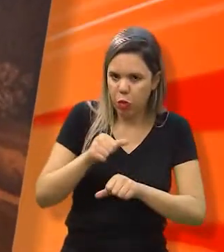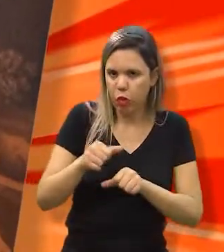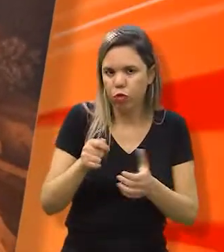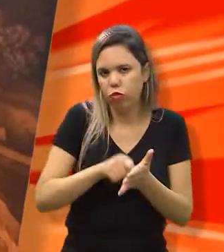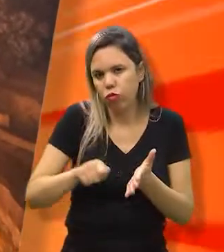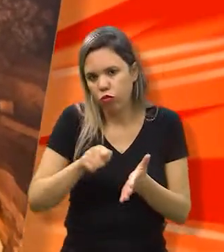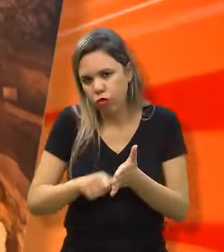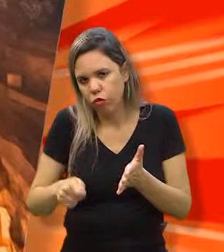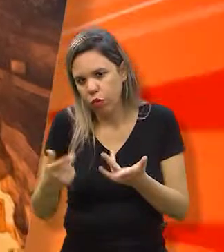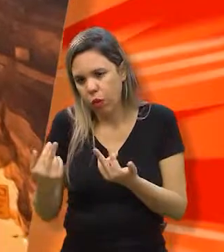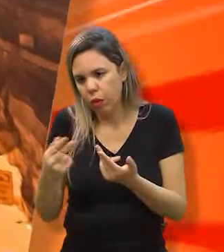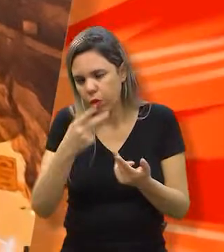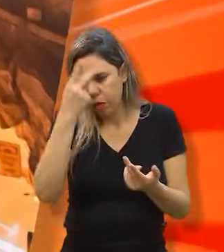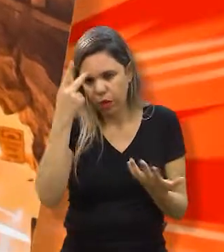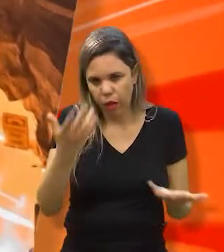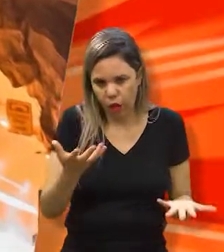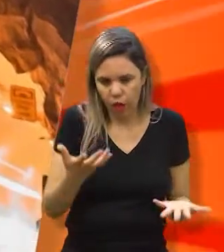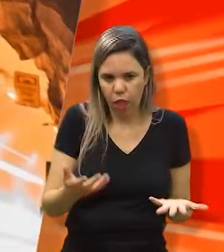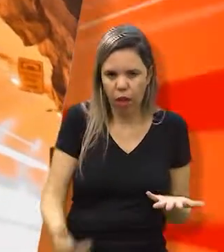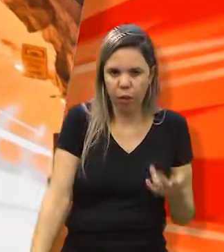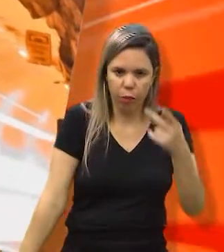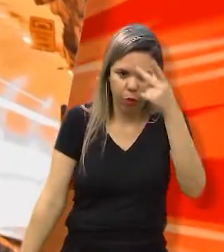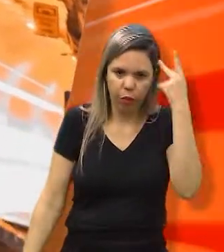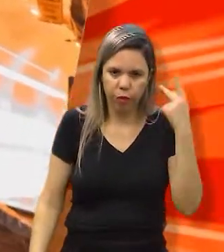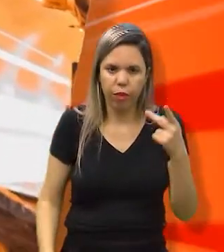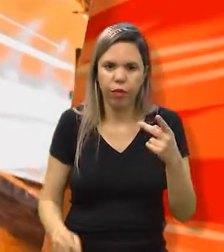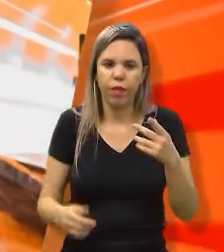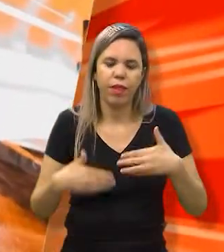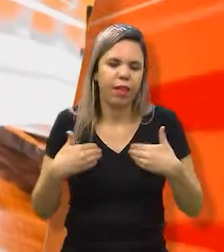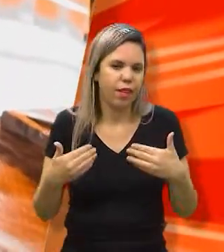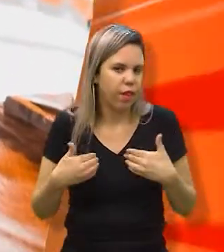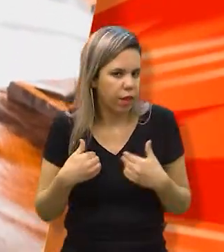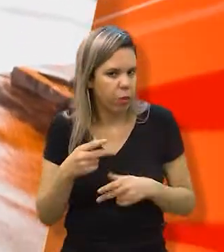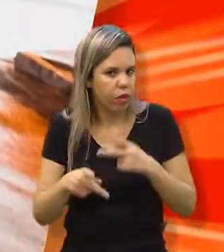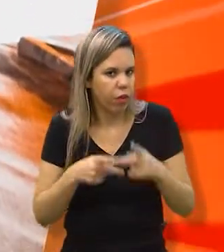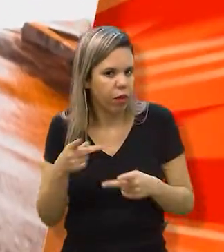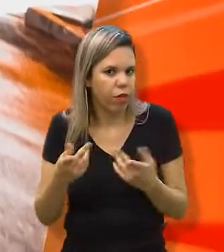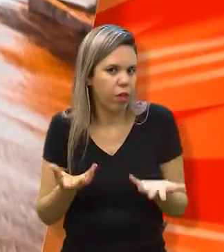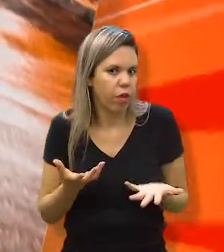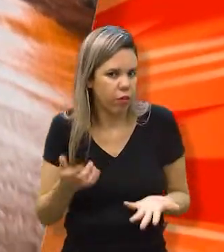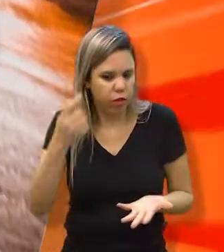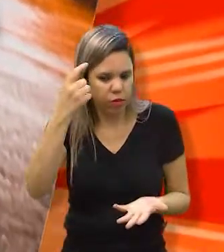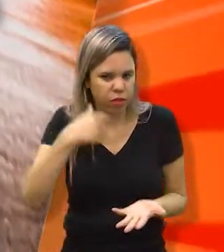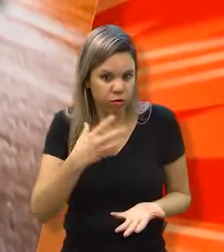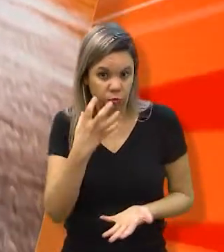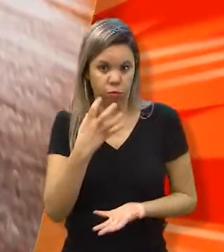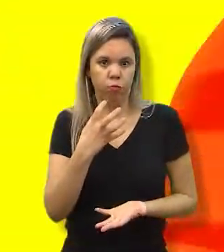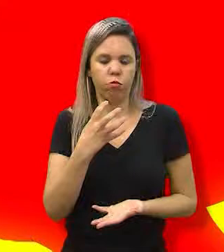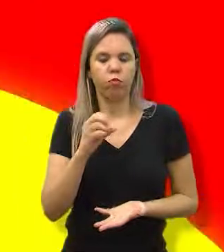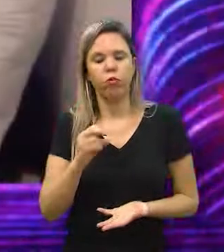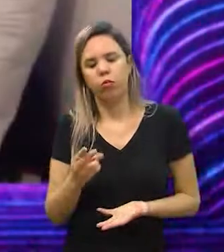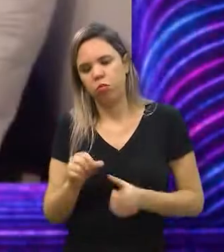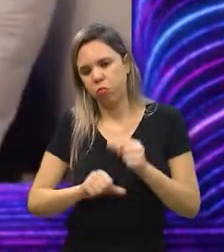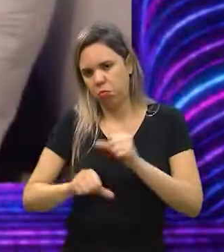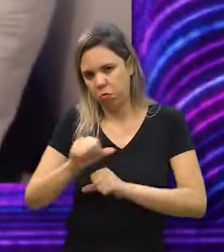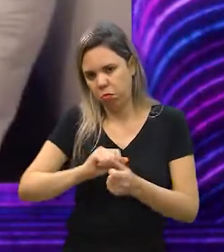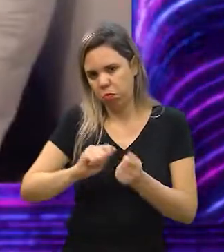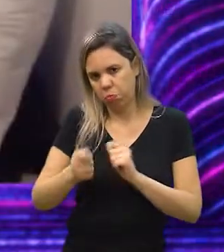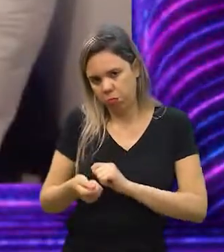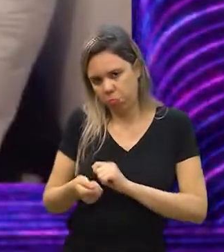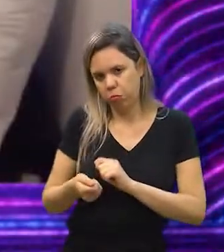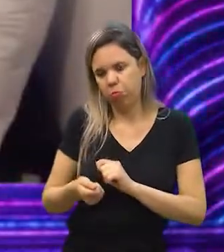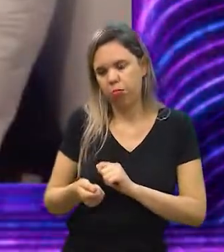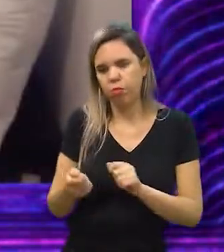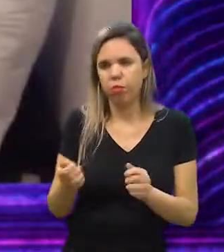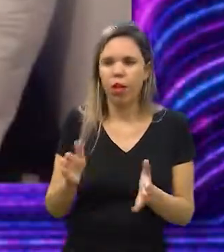Então, eu escrevo como as pessoas querem. Se quiser que eu seja divertida, eu vou ser. Se quiser que eu seja séria, eu vou ser. Então,